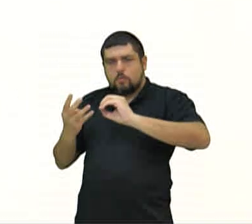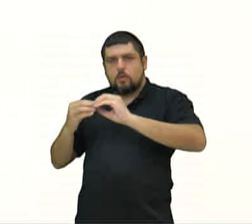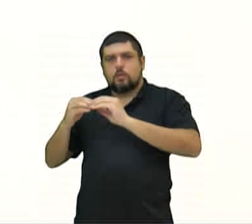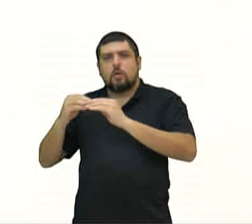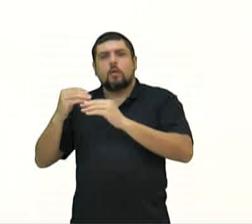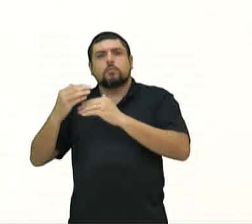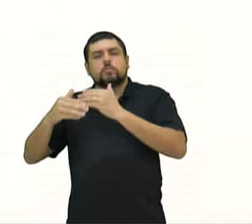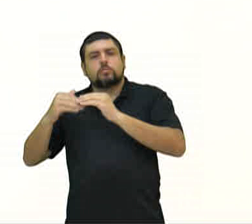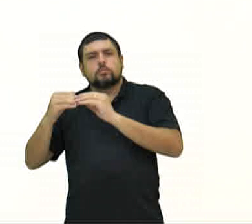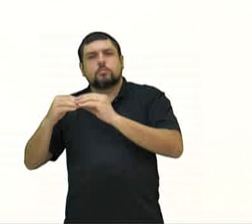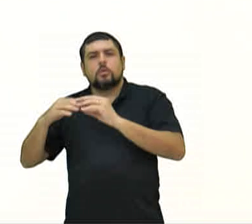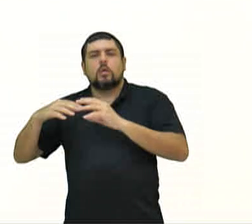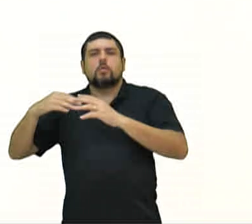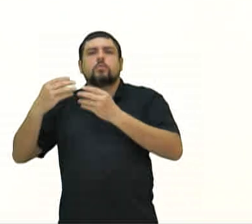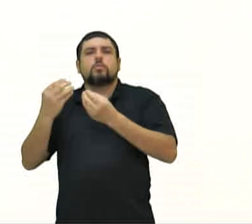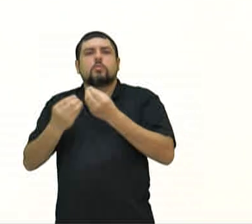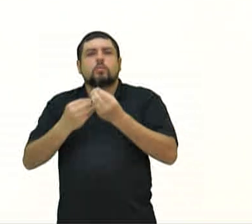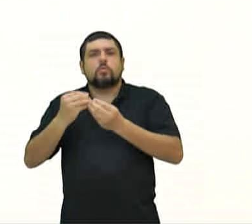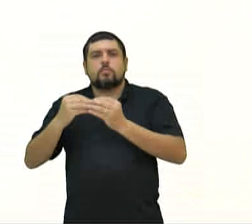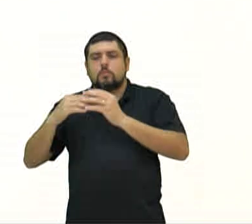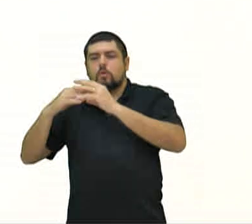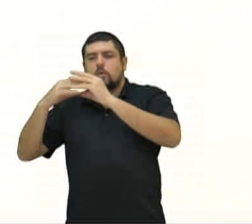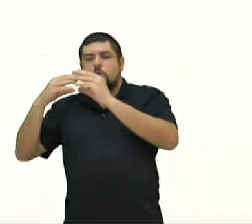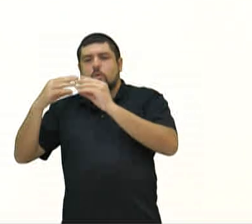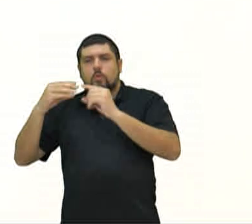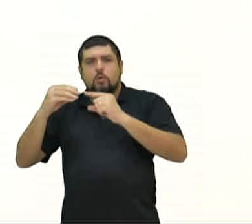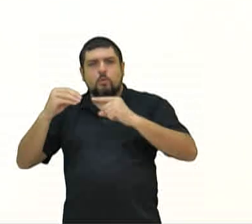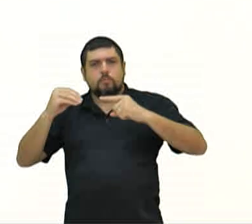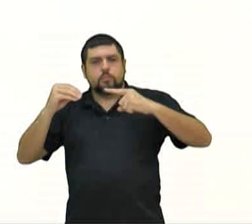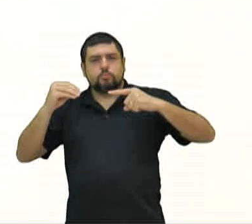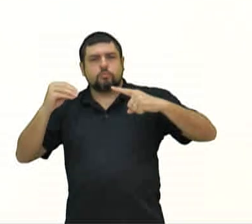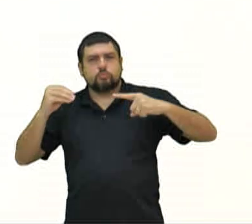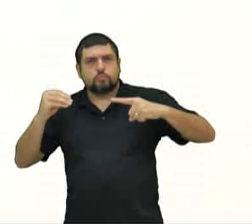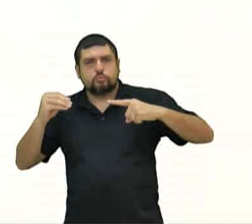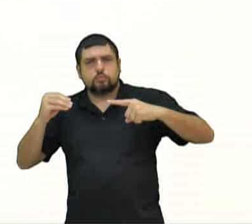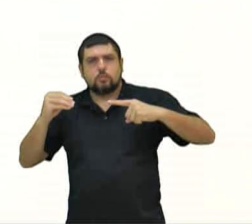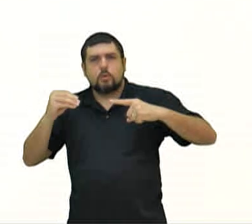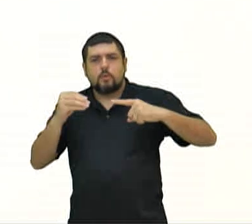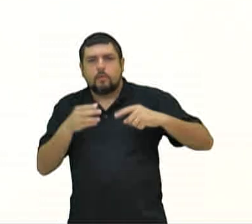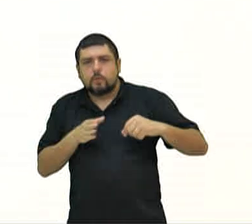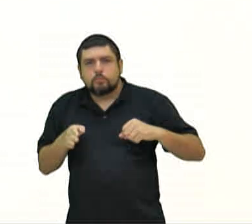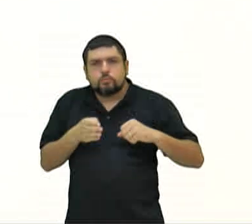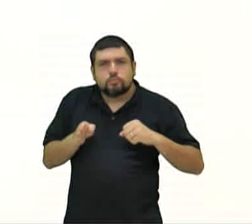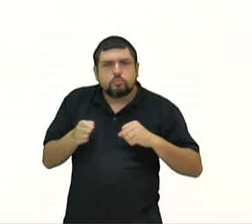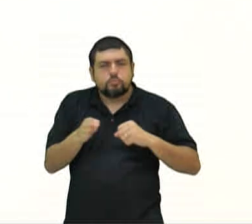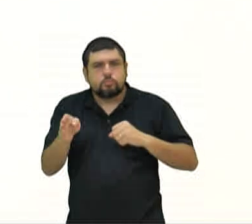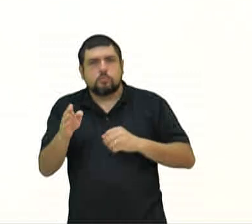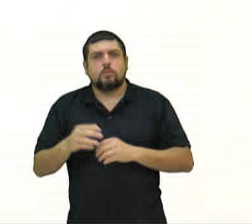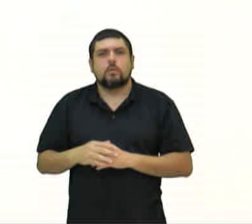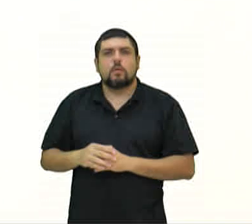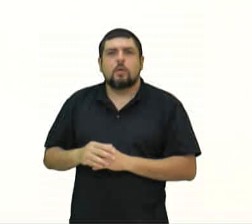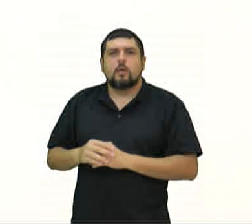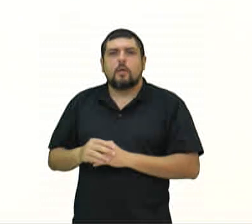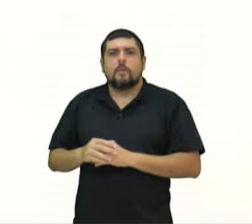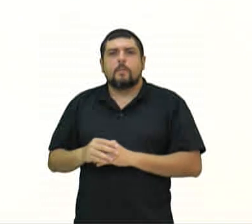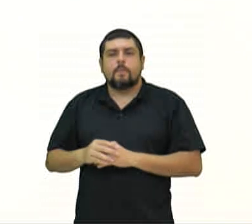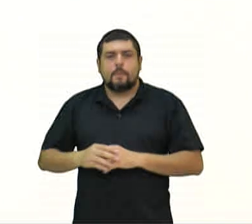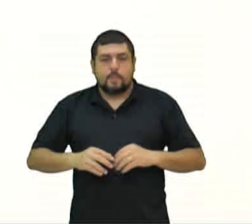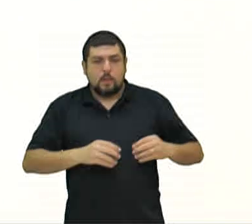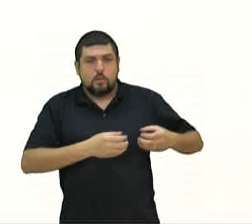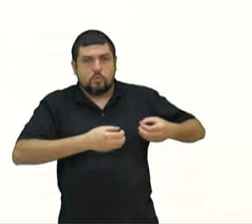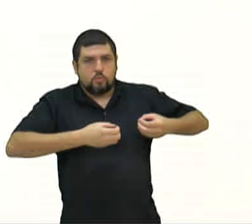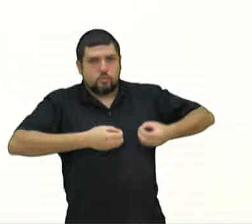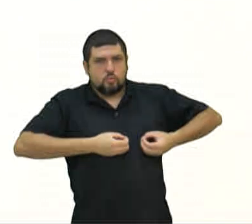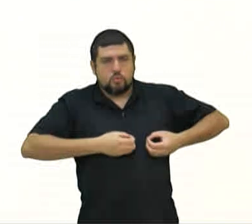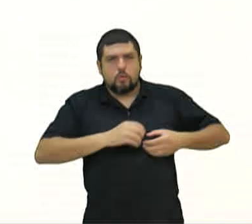fase de especialização, essas células vão adquirir um flagelo e adquirir maior mobilidade. Na ovulogênese, as